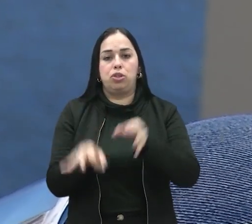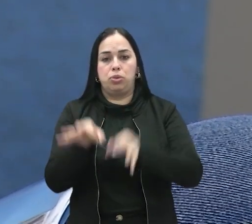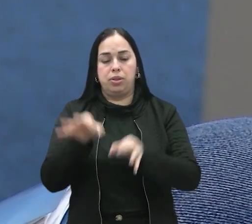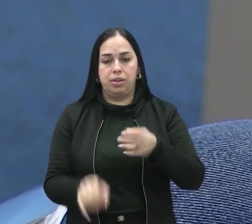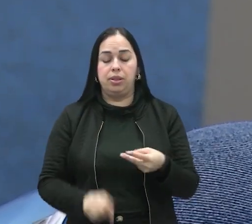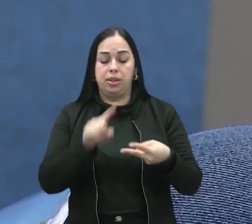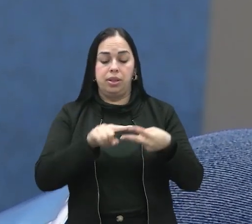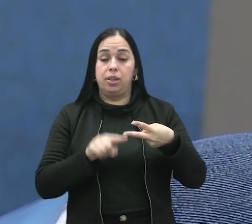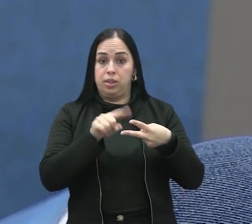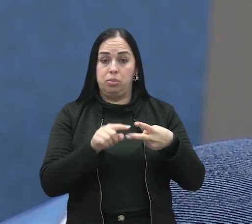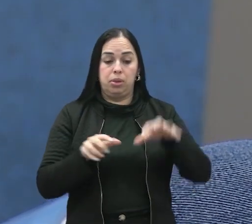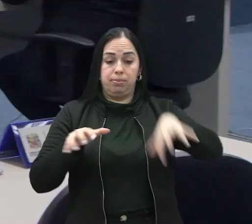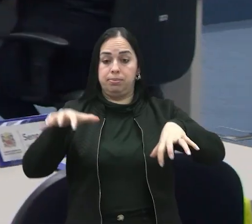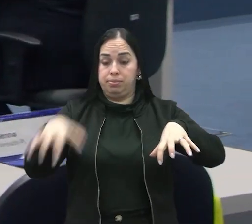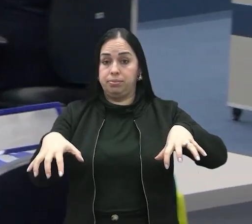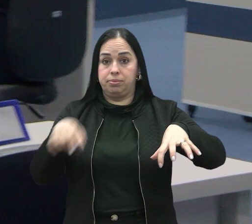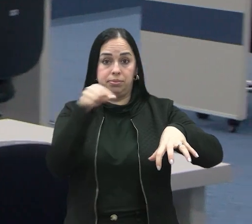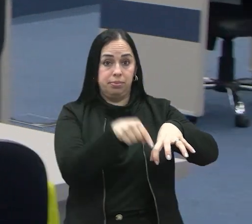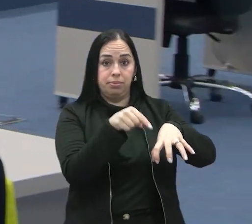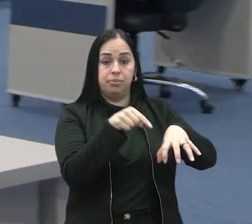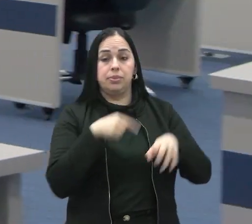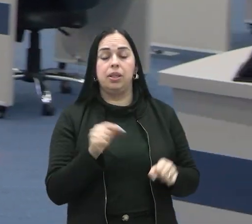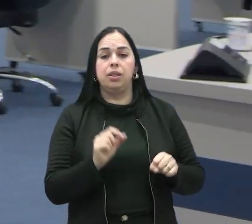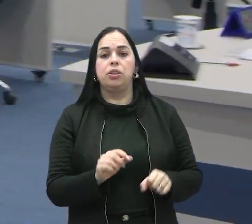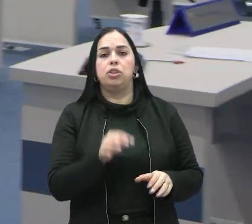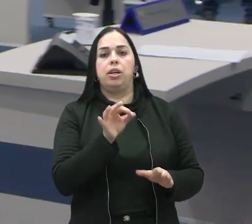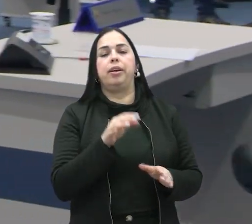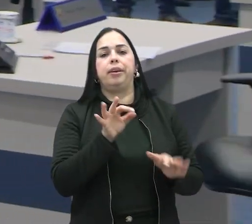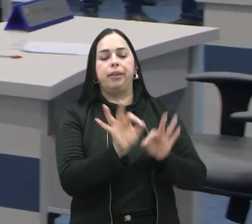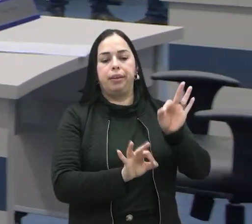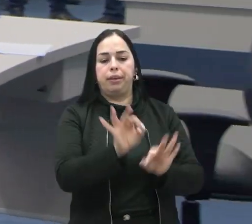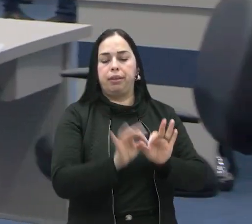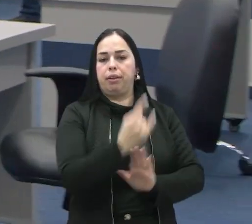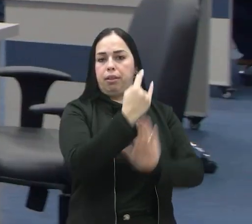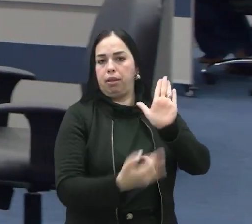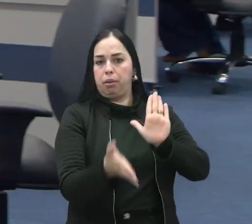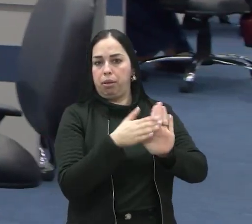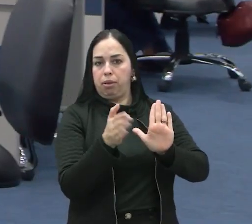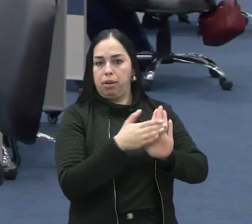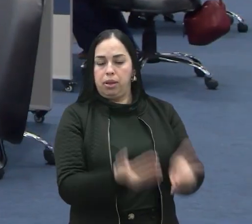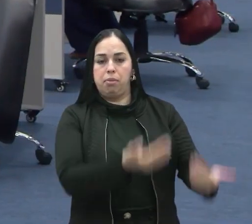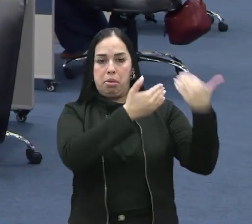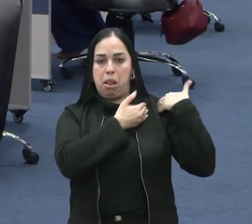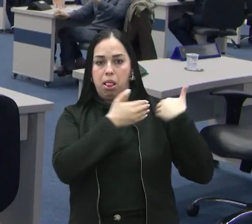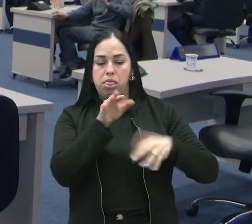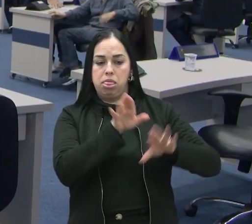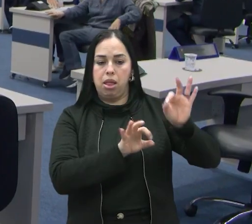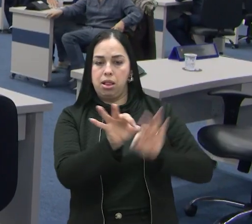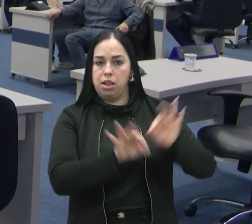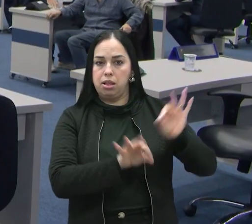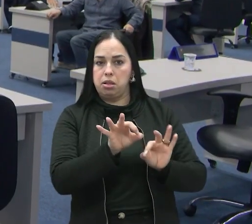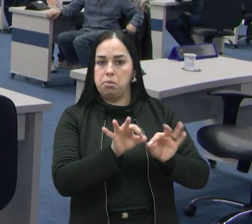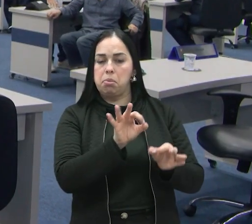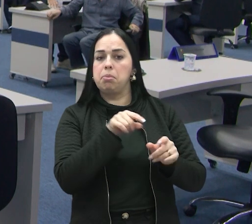cria 2 novas divisões: a divisão de formalização e atos, responsável por gerenciar a